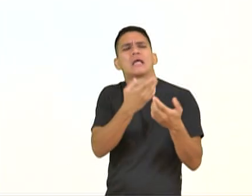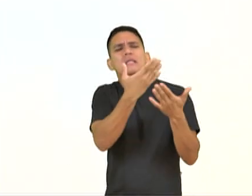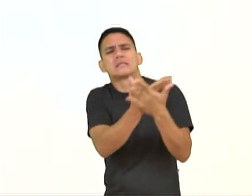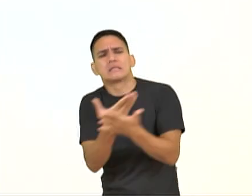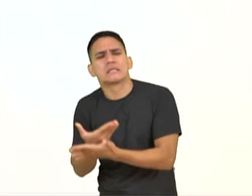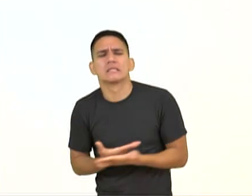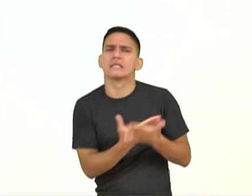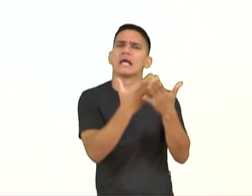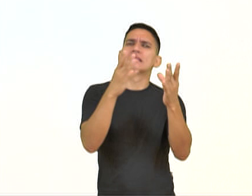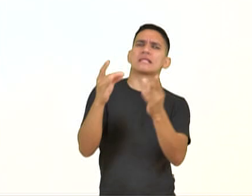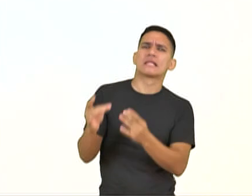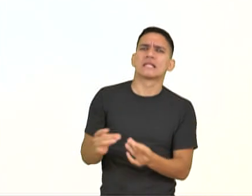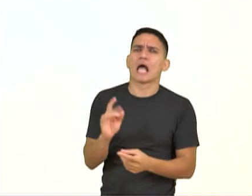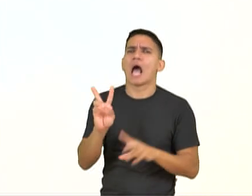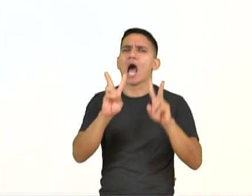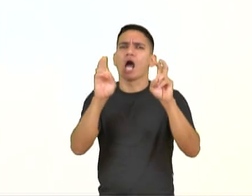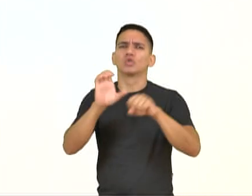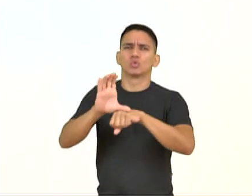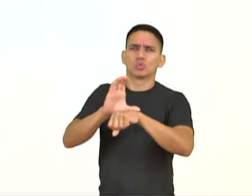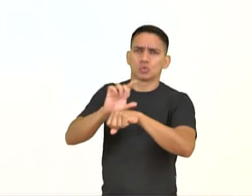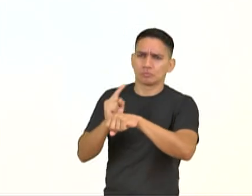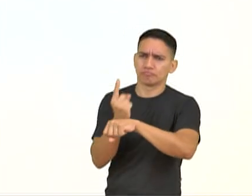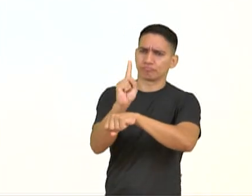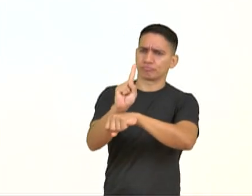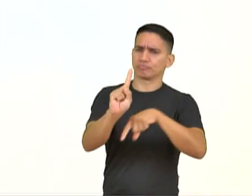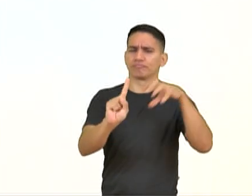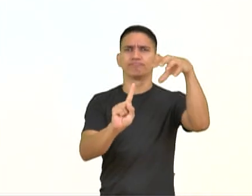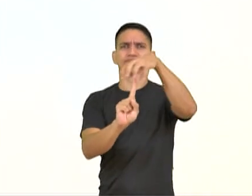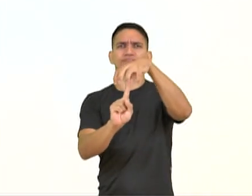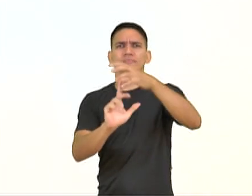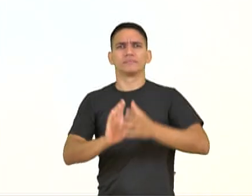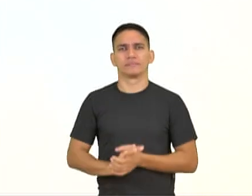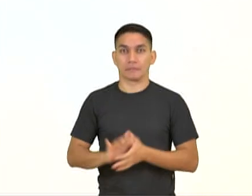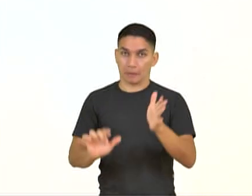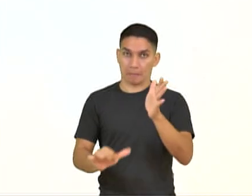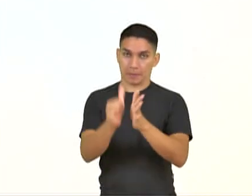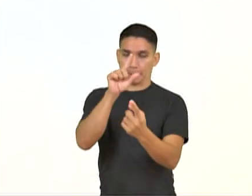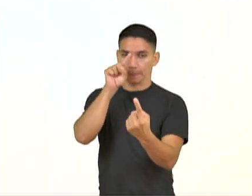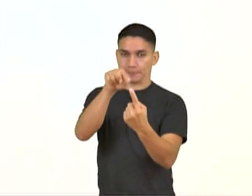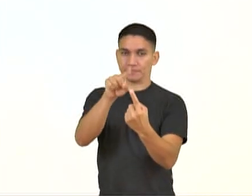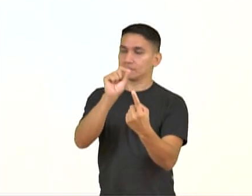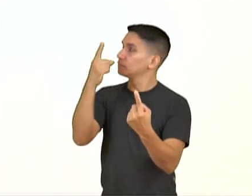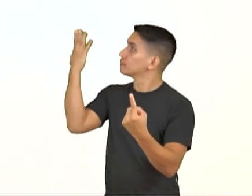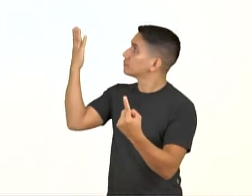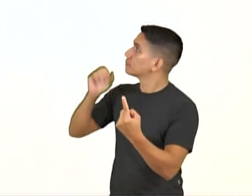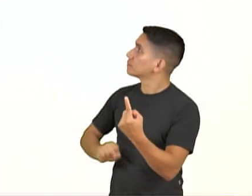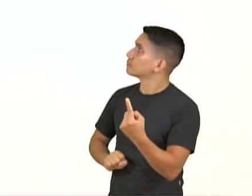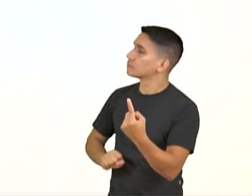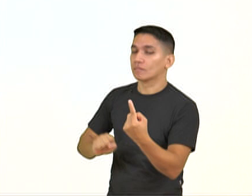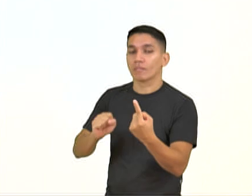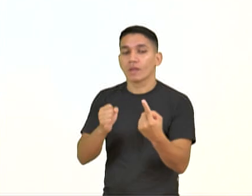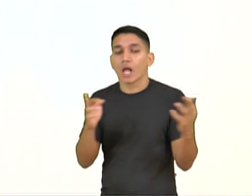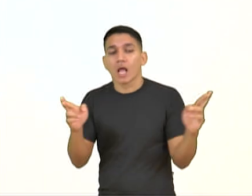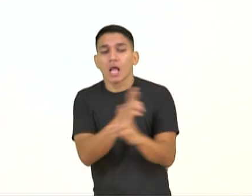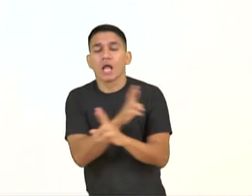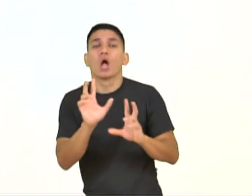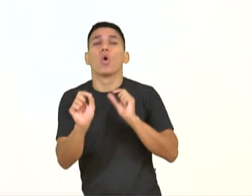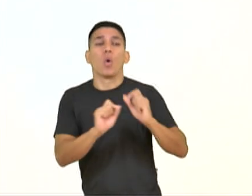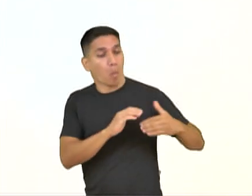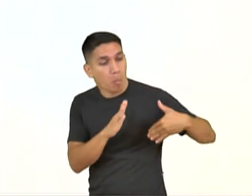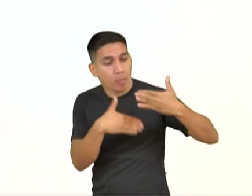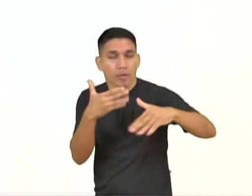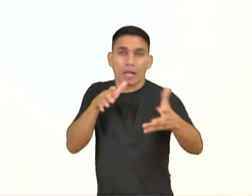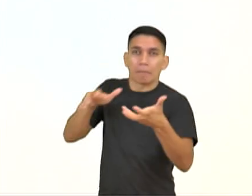sobre essa monarquia constitucional? Primeiro, né, que é para a gente identificar, relacionar os processos da